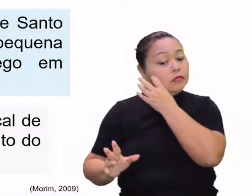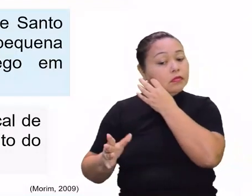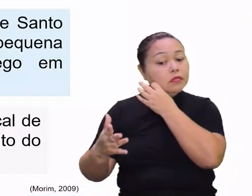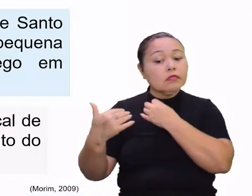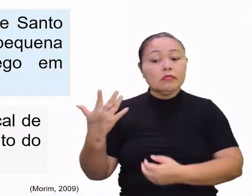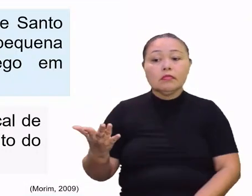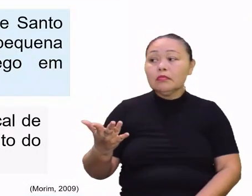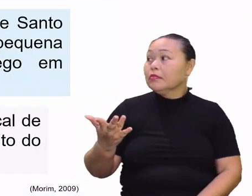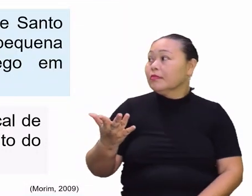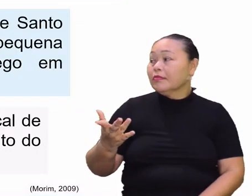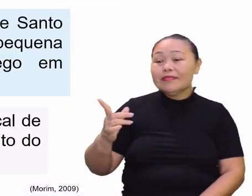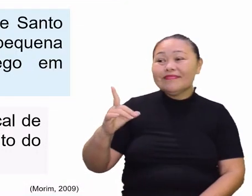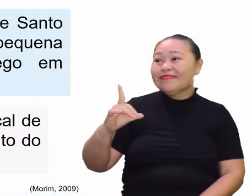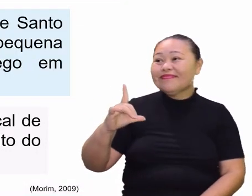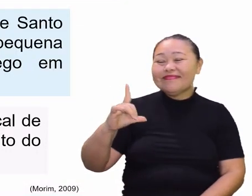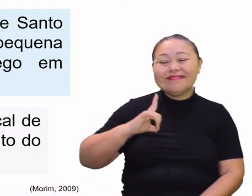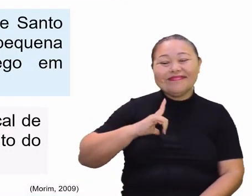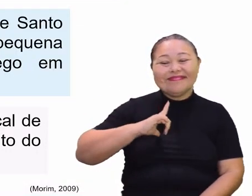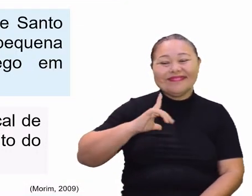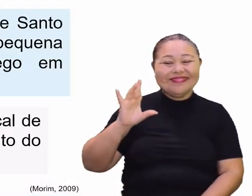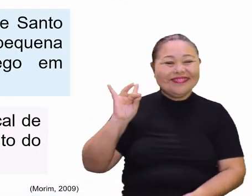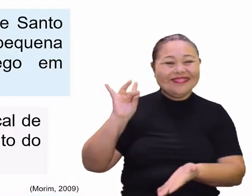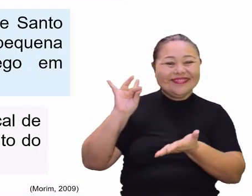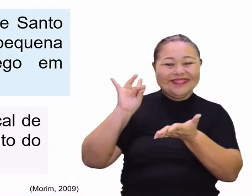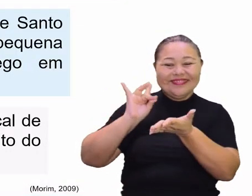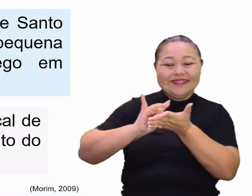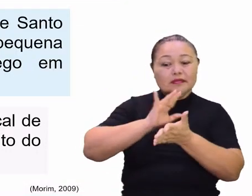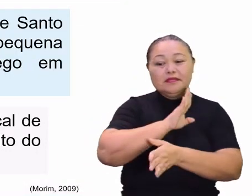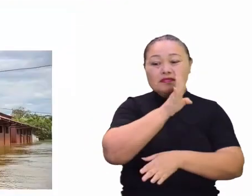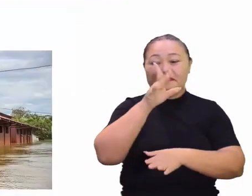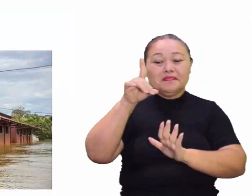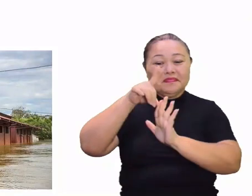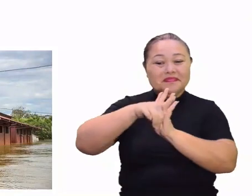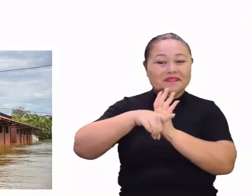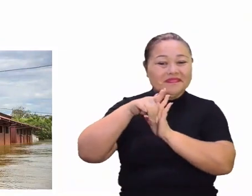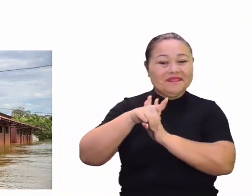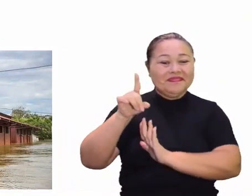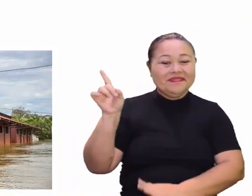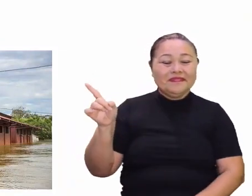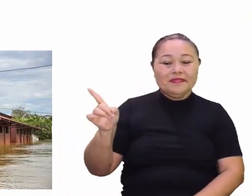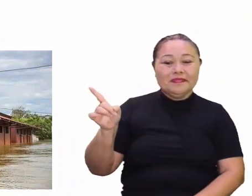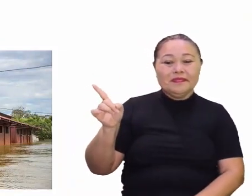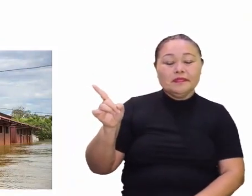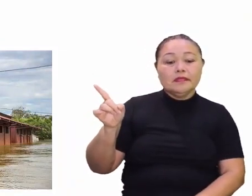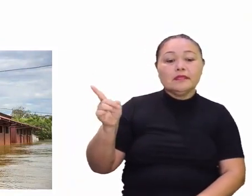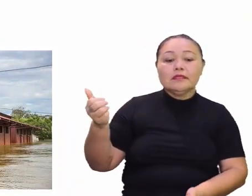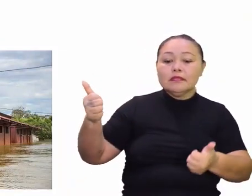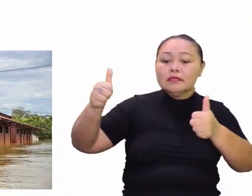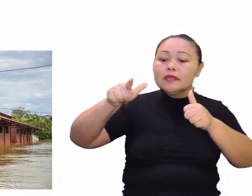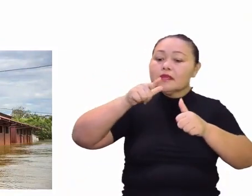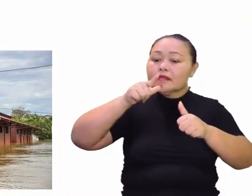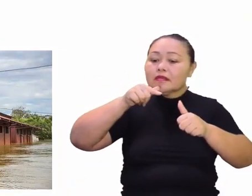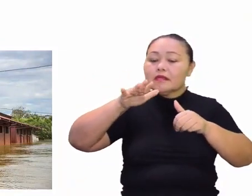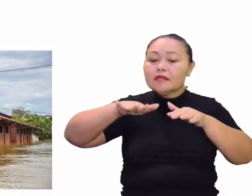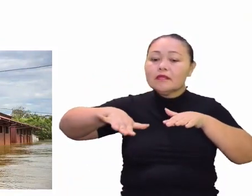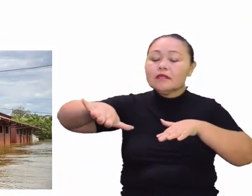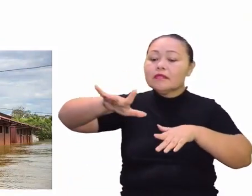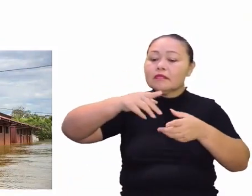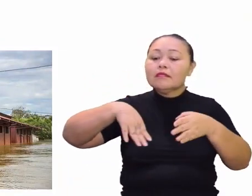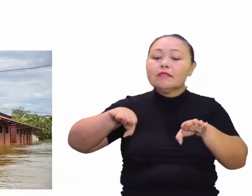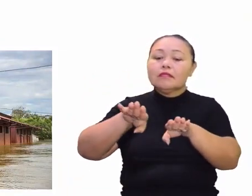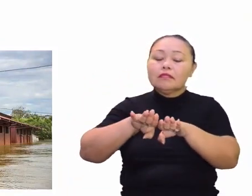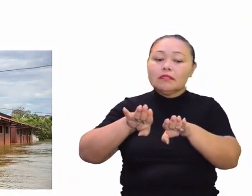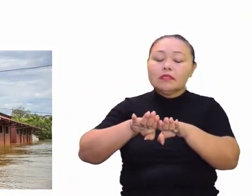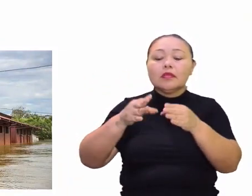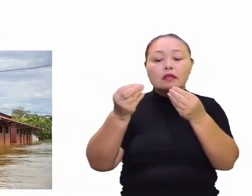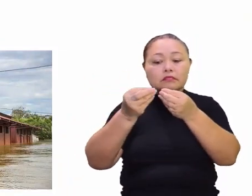Então, realmente, Rogério, a gente conseguiu ainda passear no trem, Rogério. Ponto. Essa inundação aí, ó, também